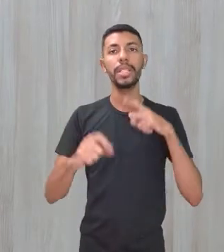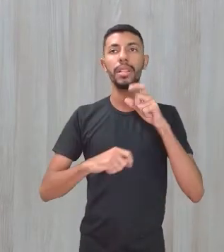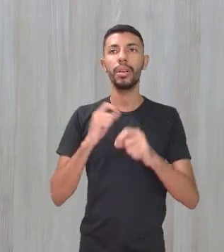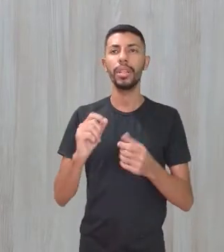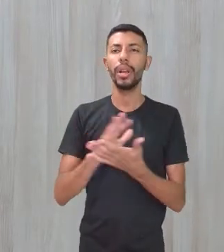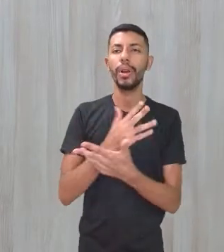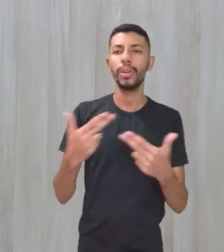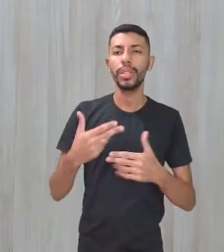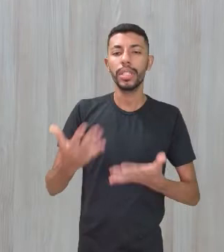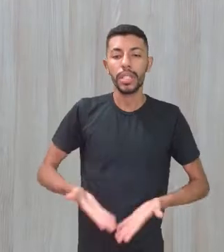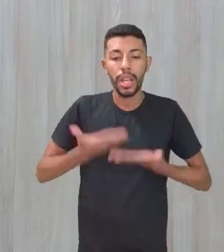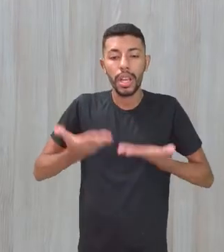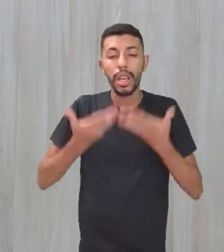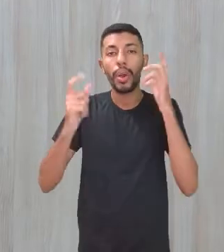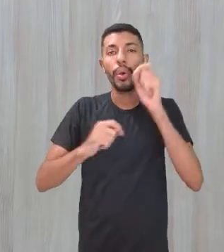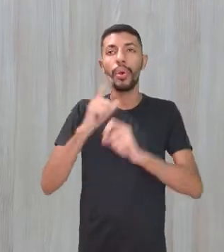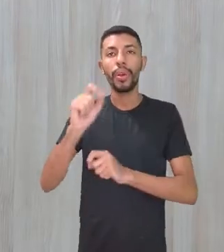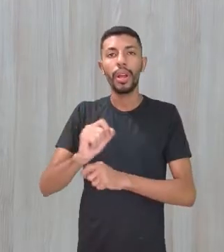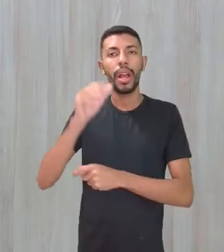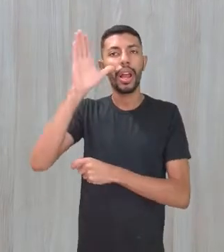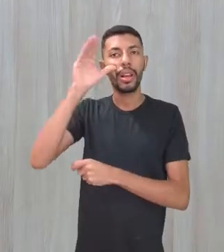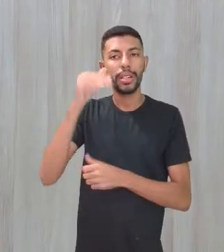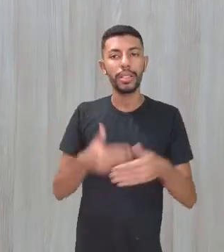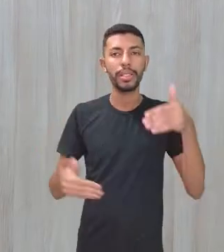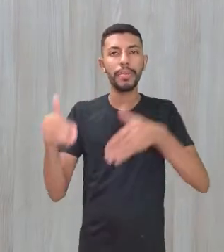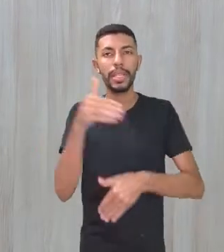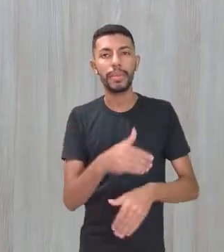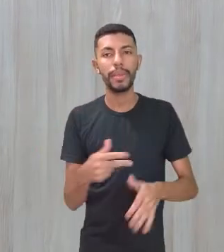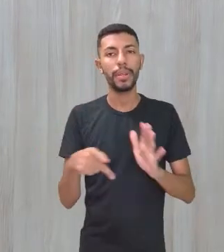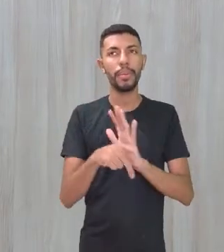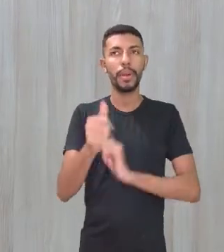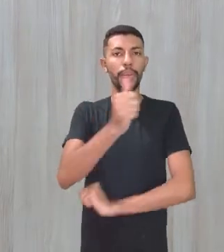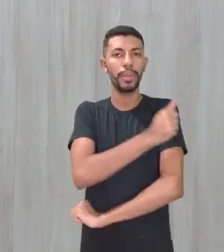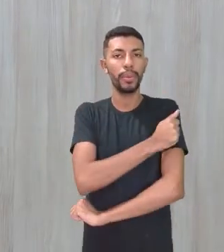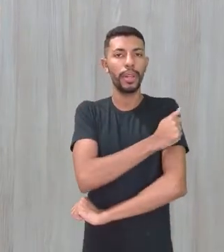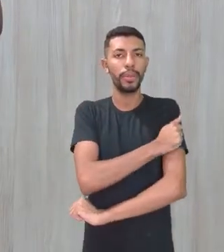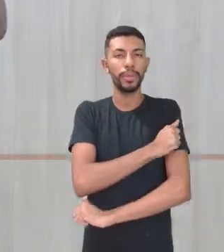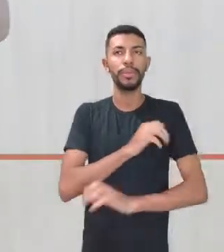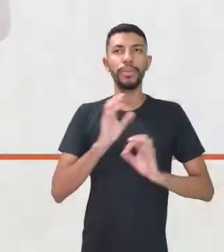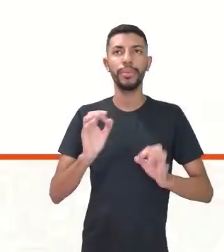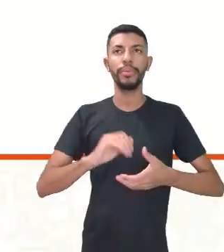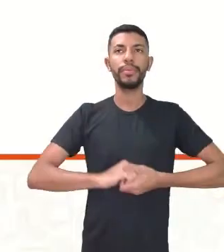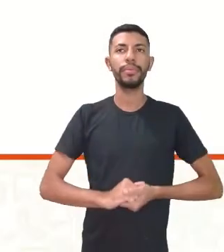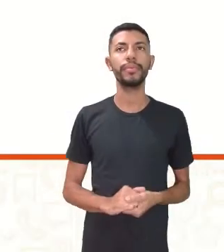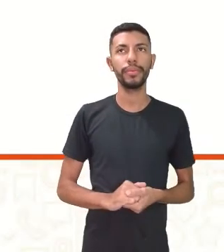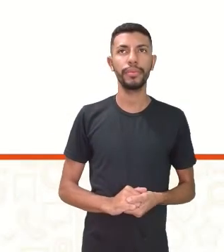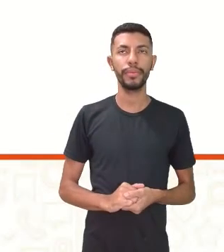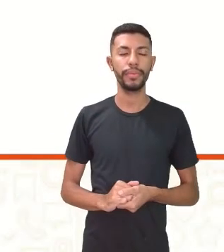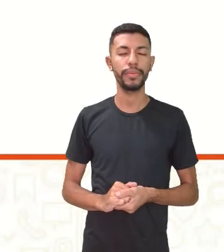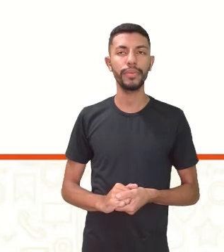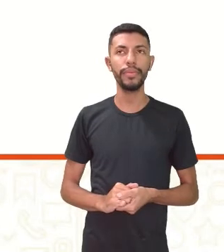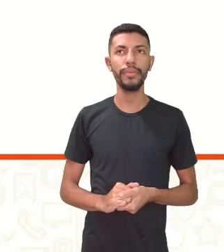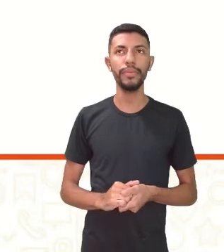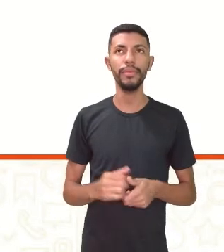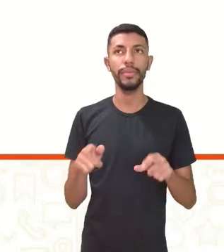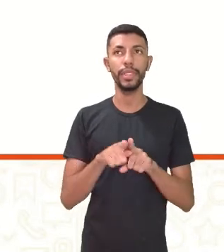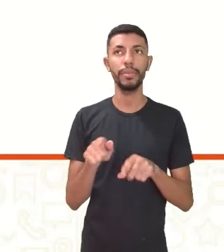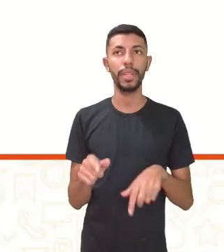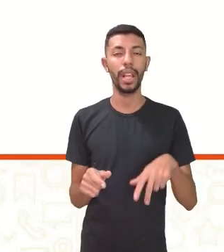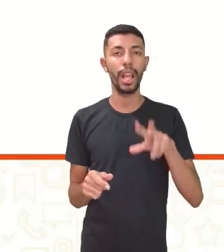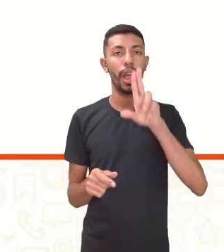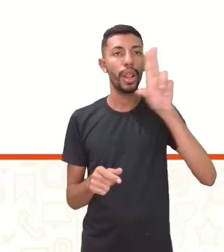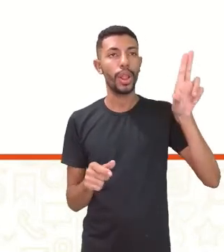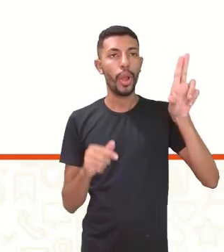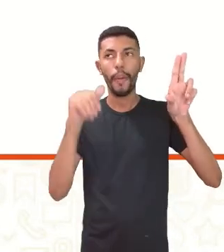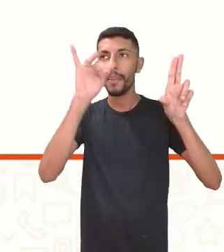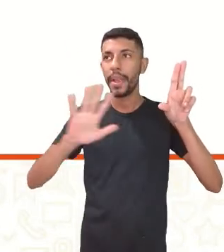a curiosidade, a participação desse estudante. Relacionar o nome com a imagem.